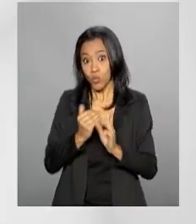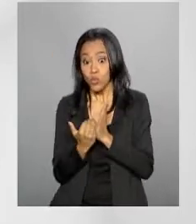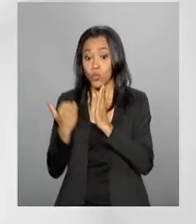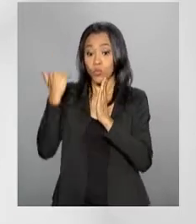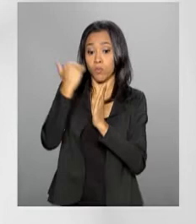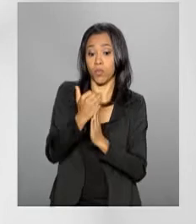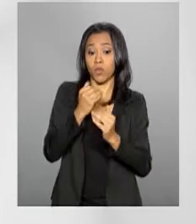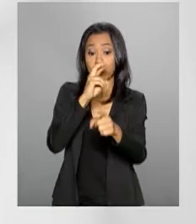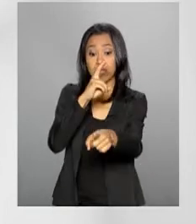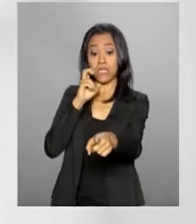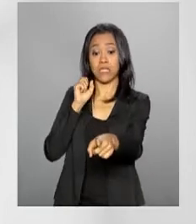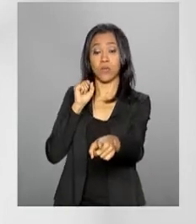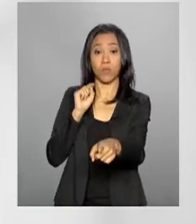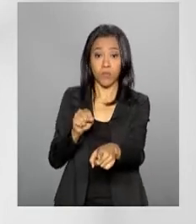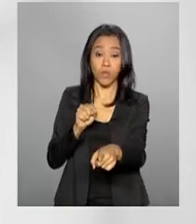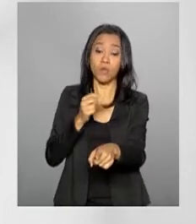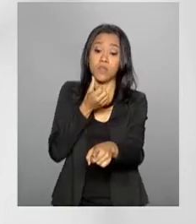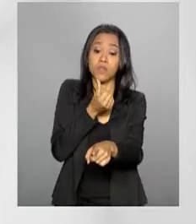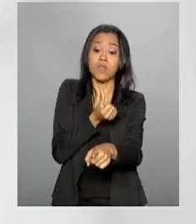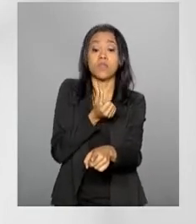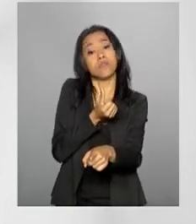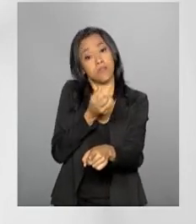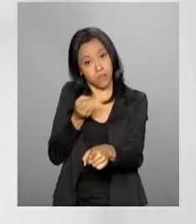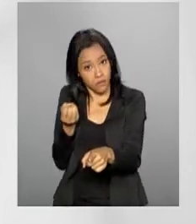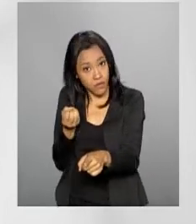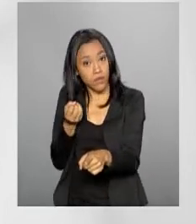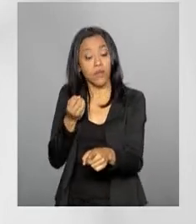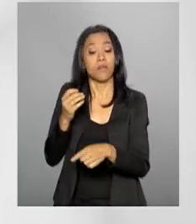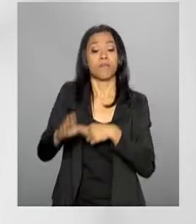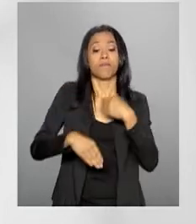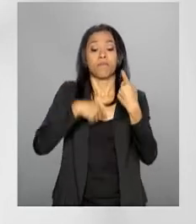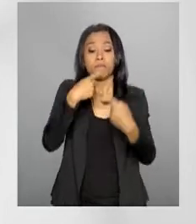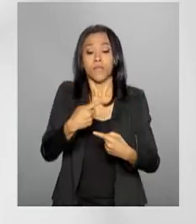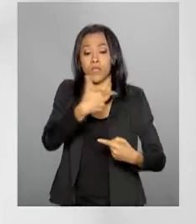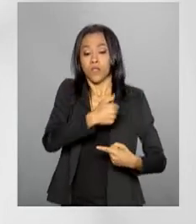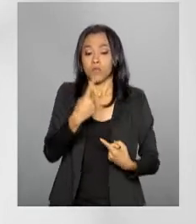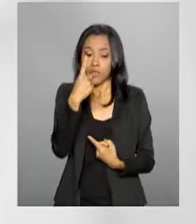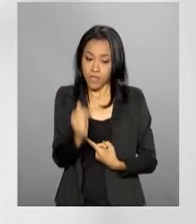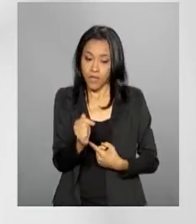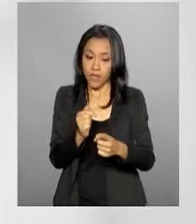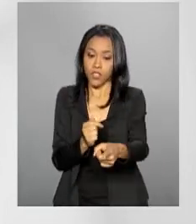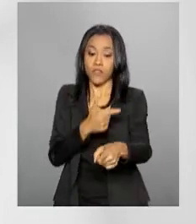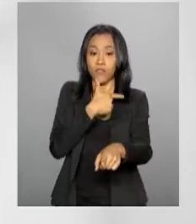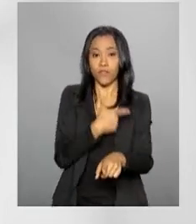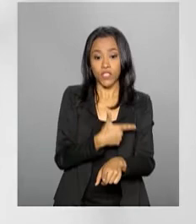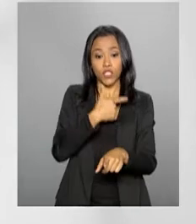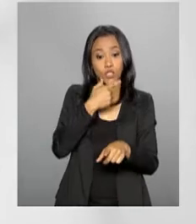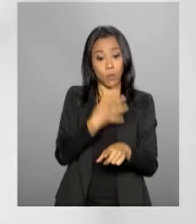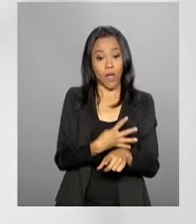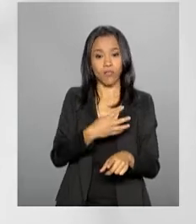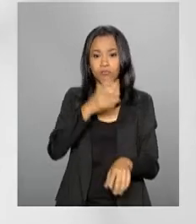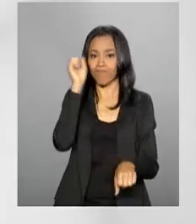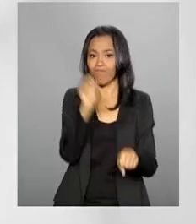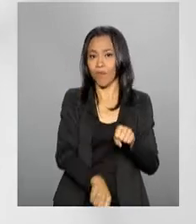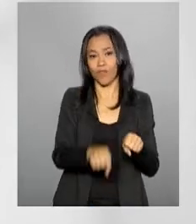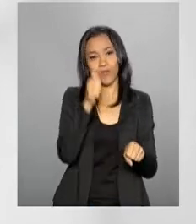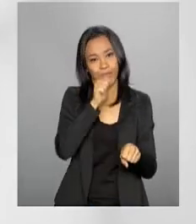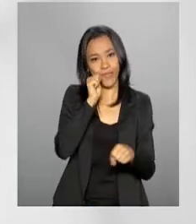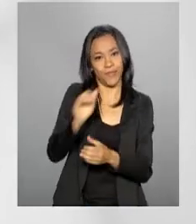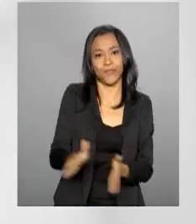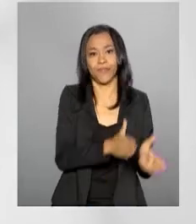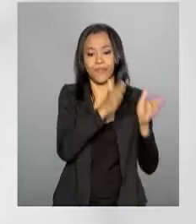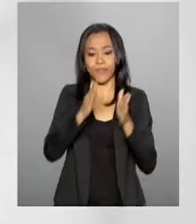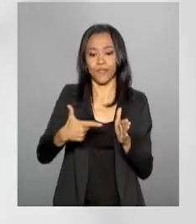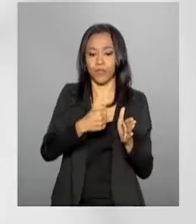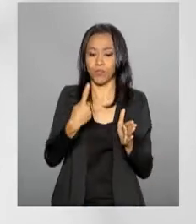para mais de 5.600. E em 2017 foram 24 feminicídios. E em 2018